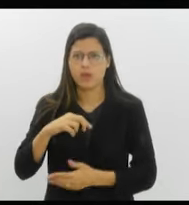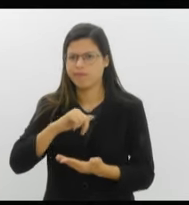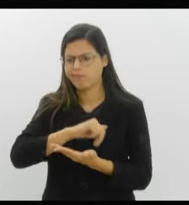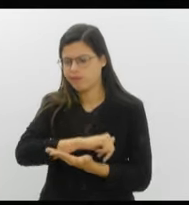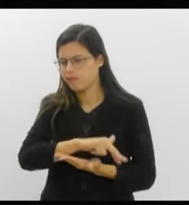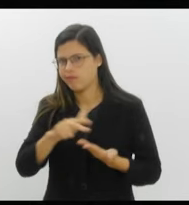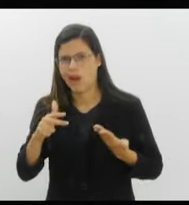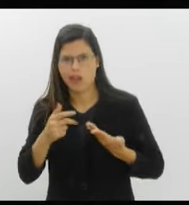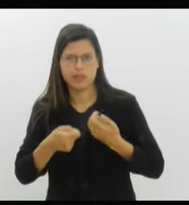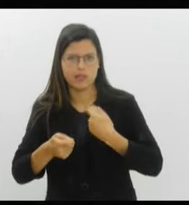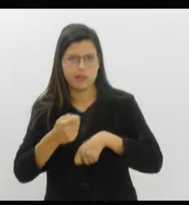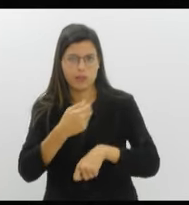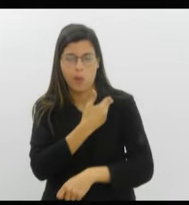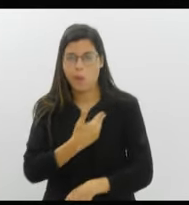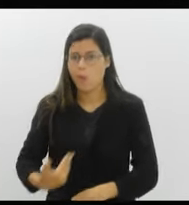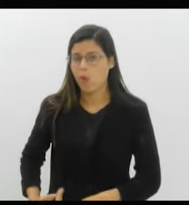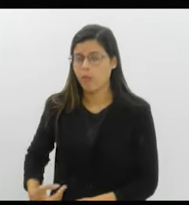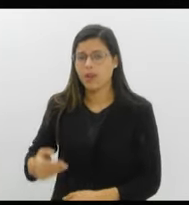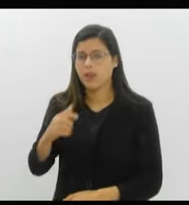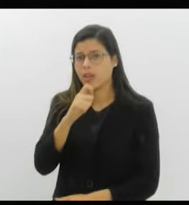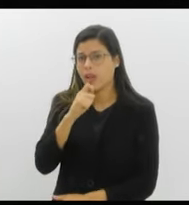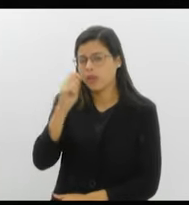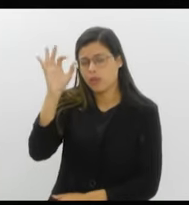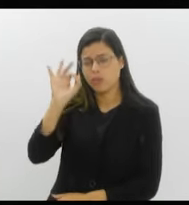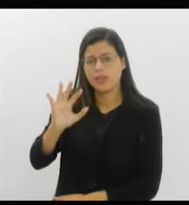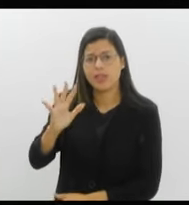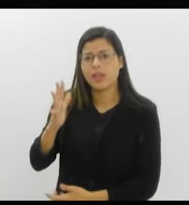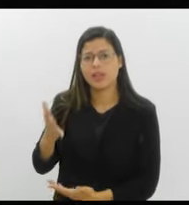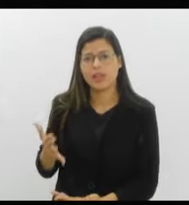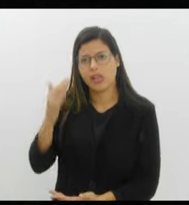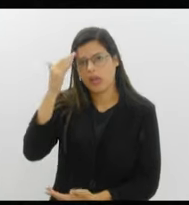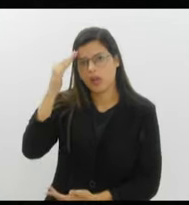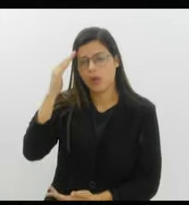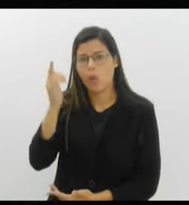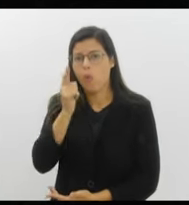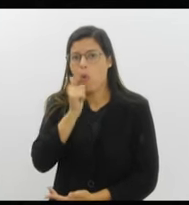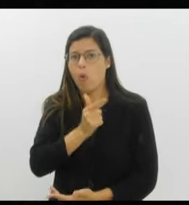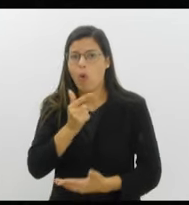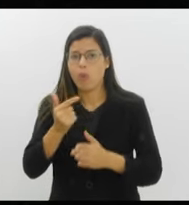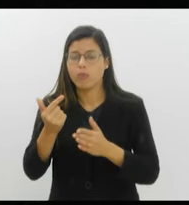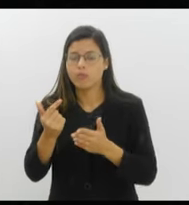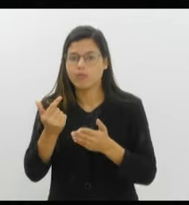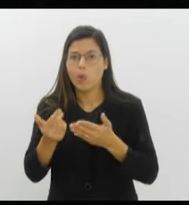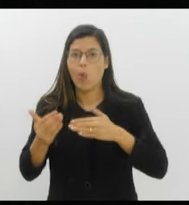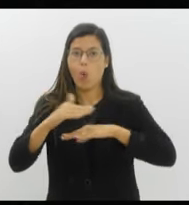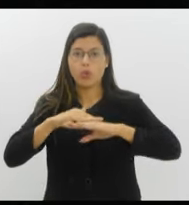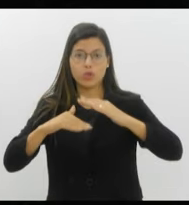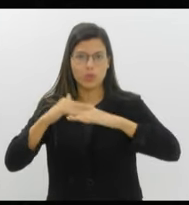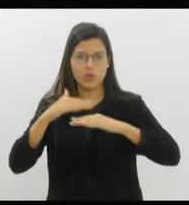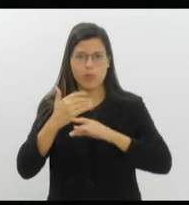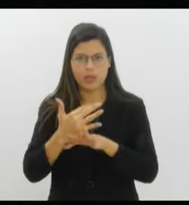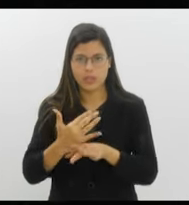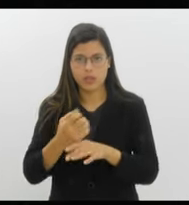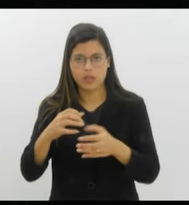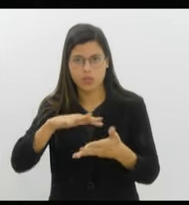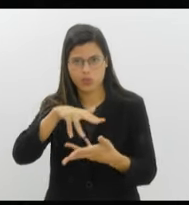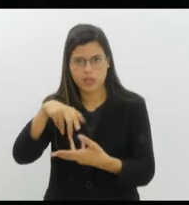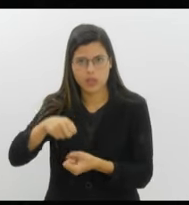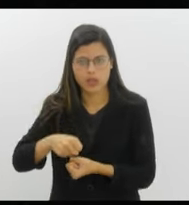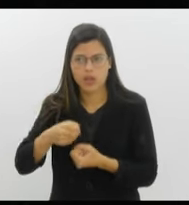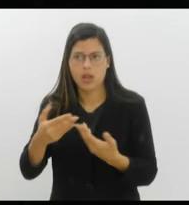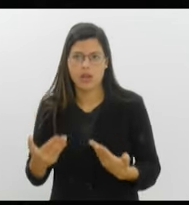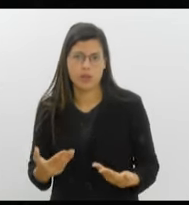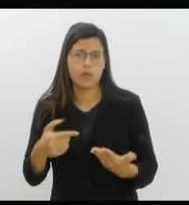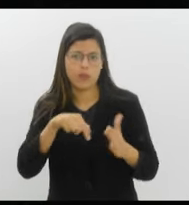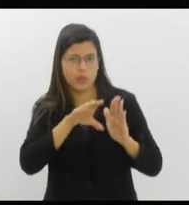administrações públicas que não entenderam a importância de se construir cidades sustentáveis. E o conceito de cidade esponja é fundamental para isso. A